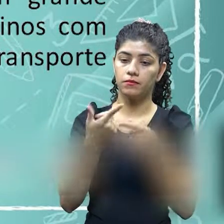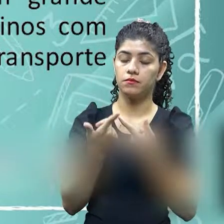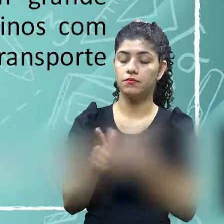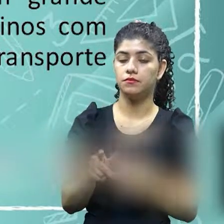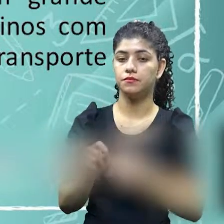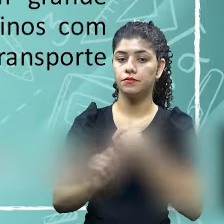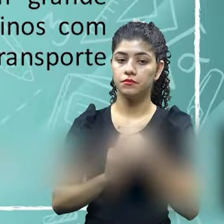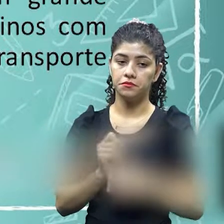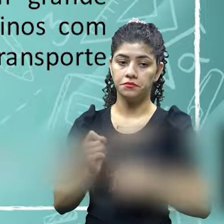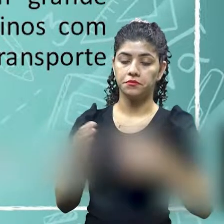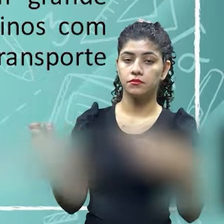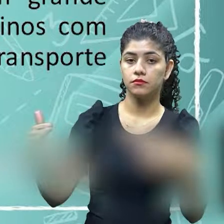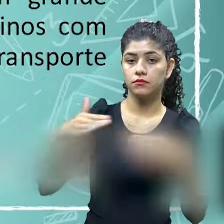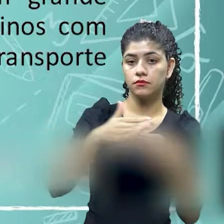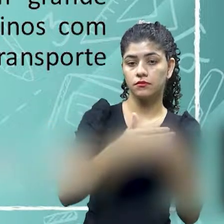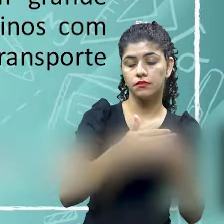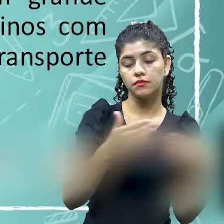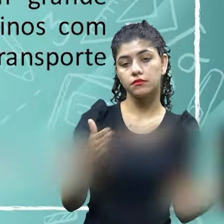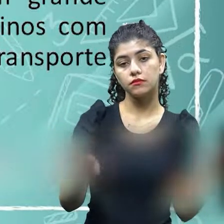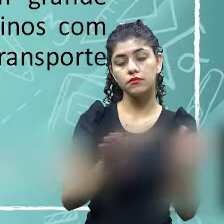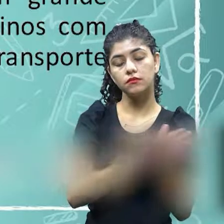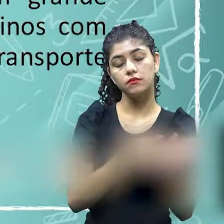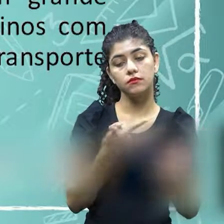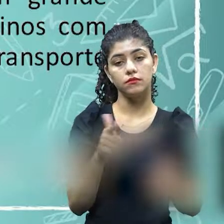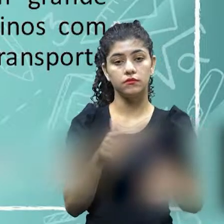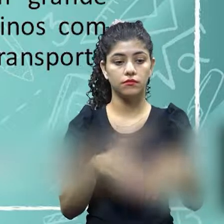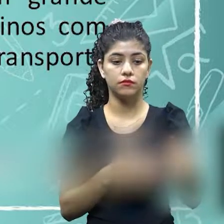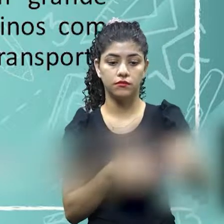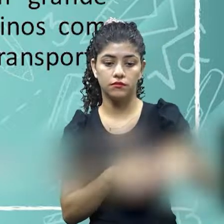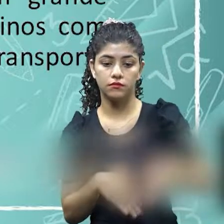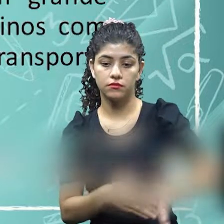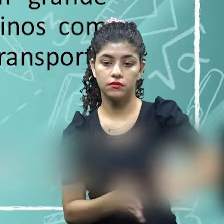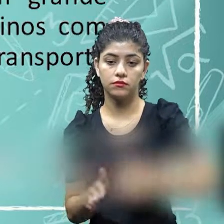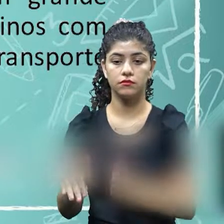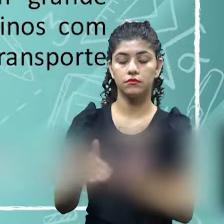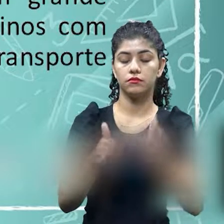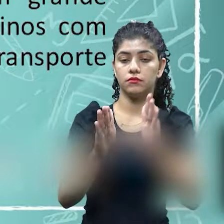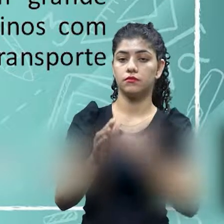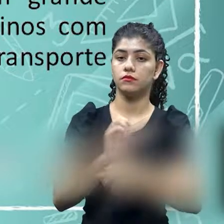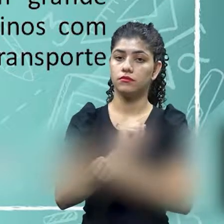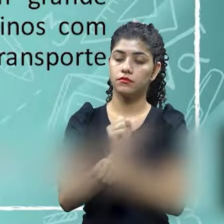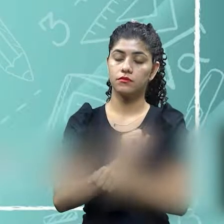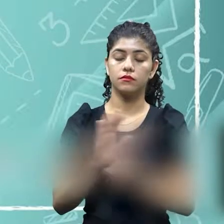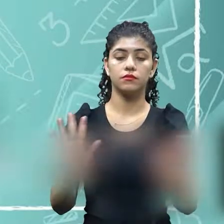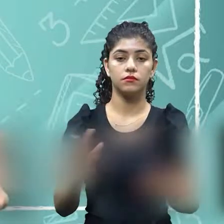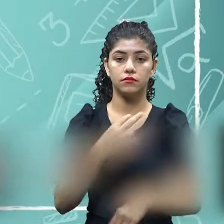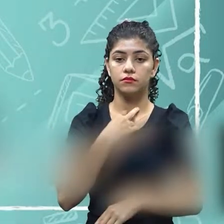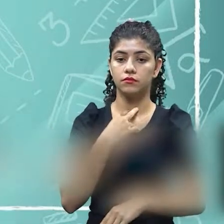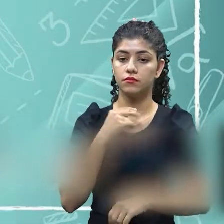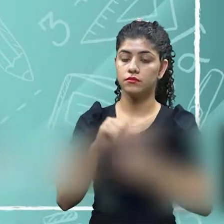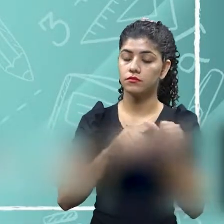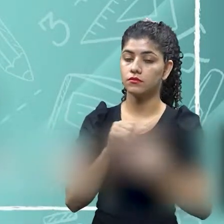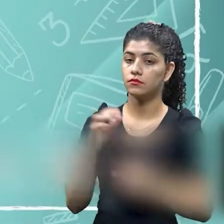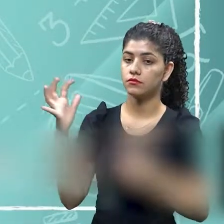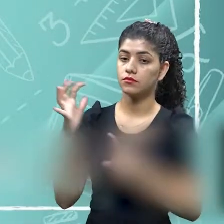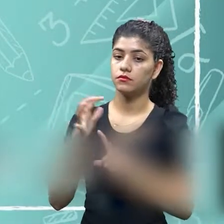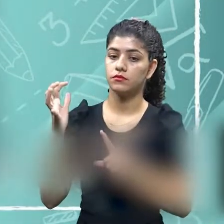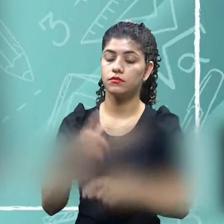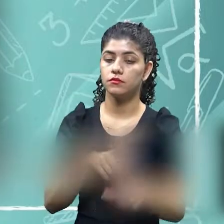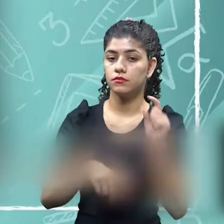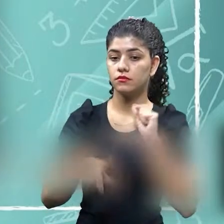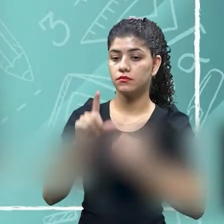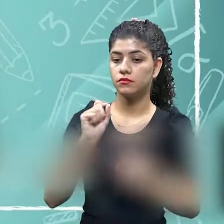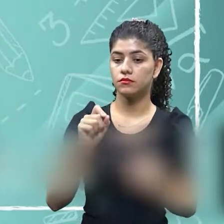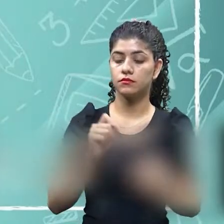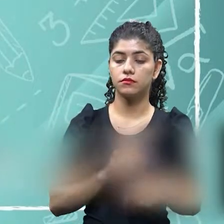o destino sem acesso terrestre. Esta é a modalidade mais utilizada no transporte internacional. Então, vai influenciar alguns termos para